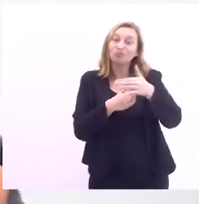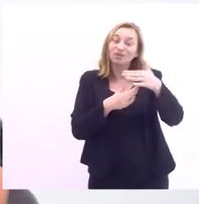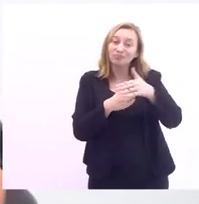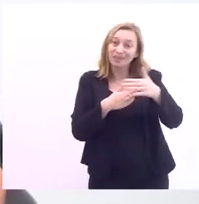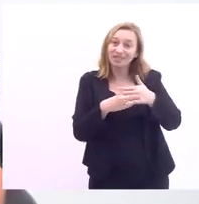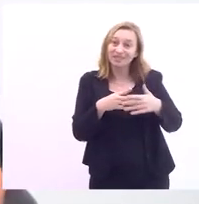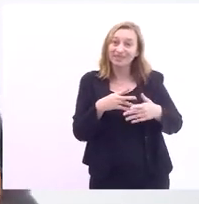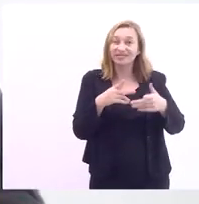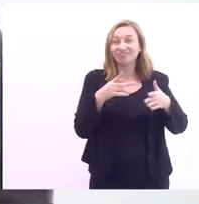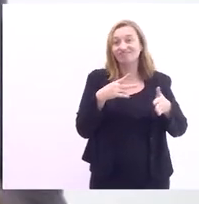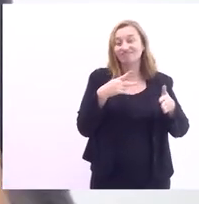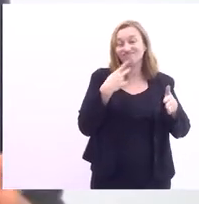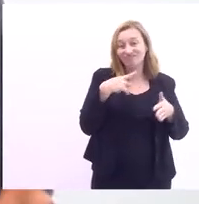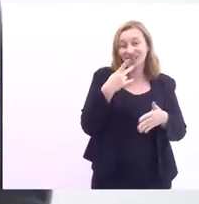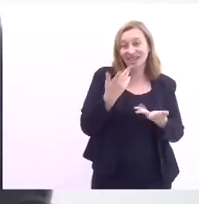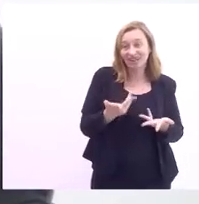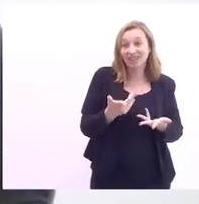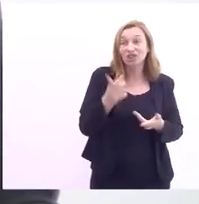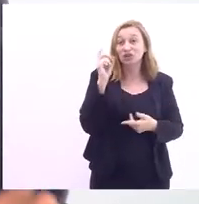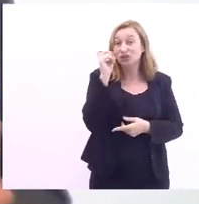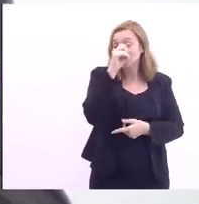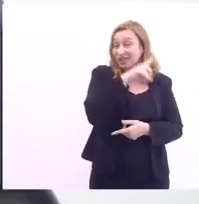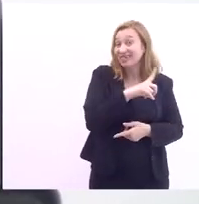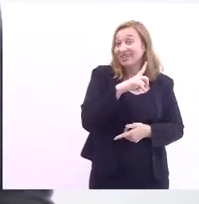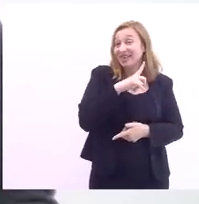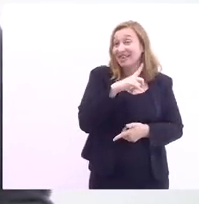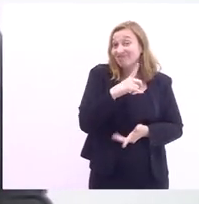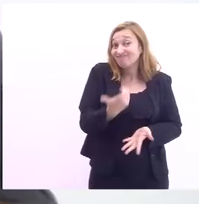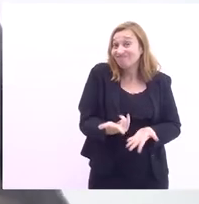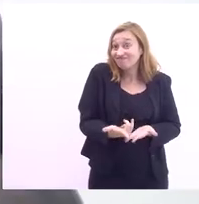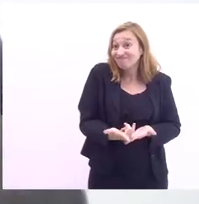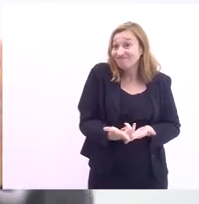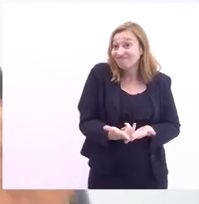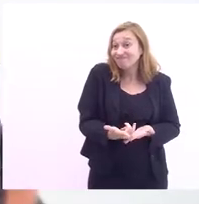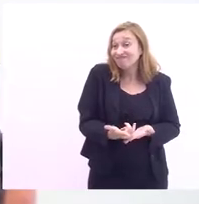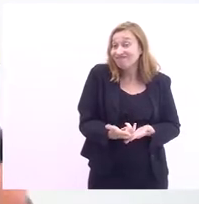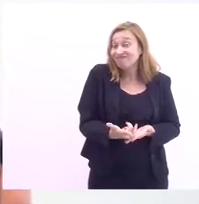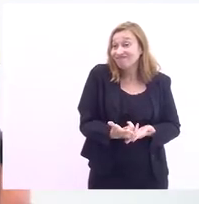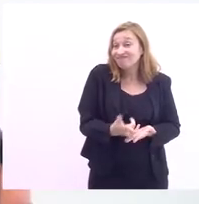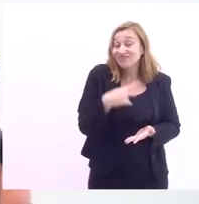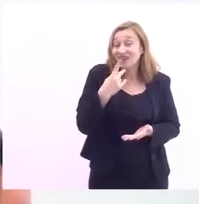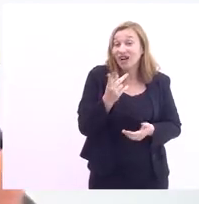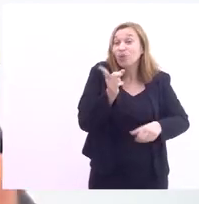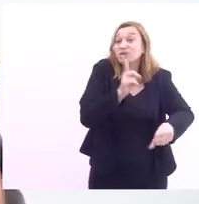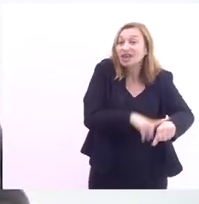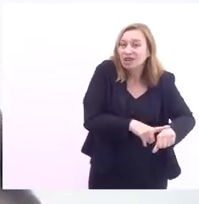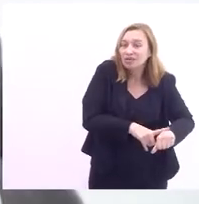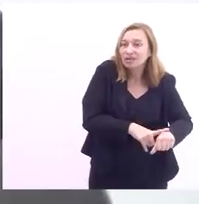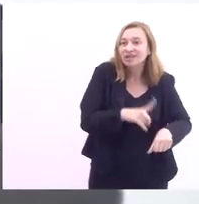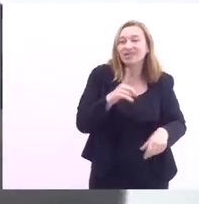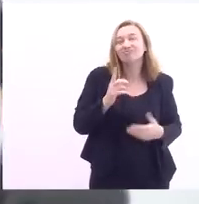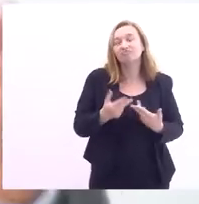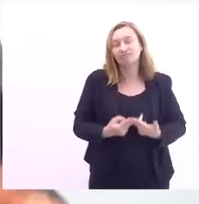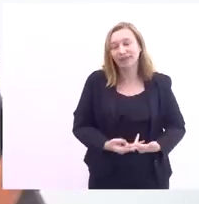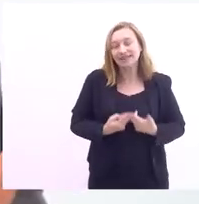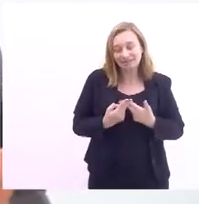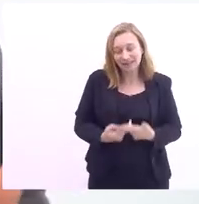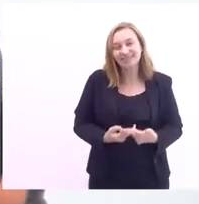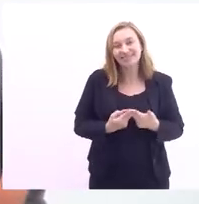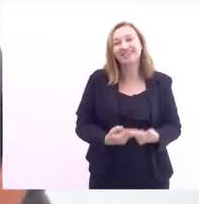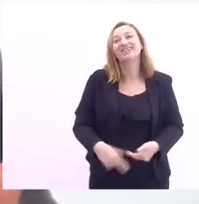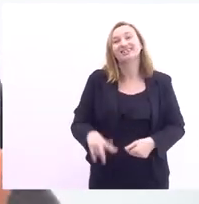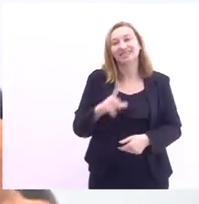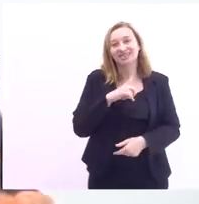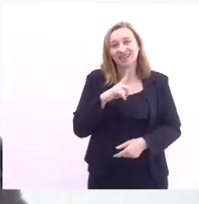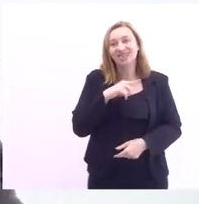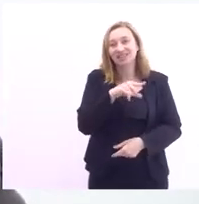limitado. Eu tenho dificuldades de definir tempo, que eu sempre tenho paciência. Eu